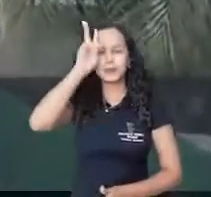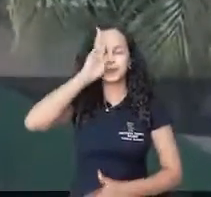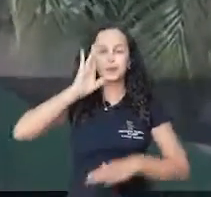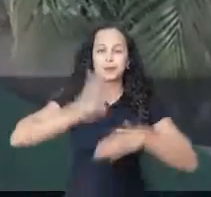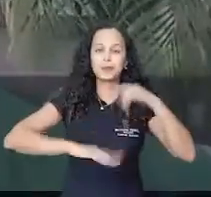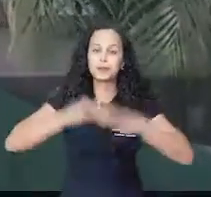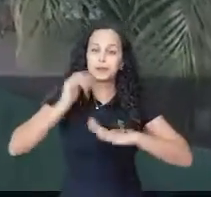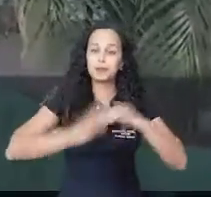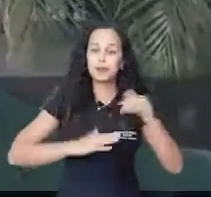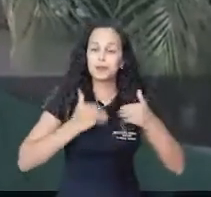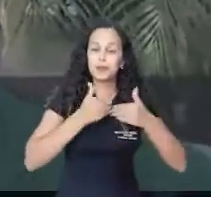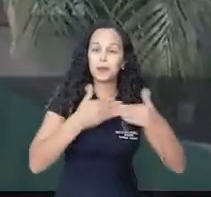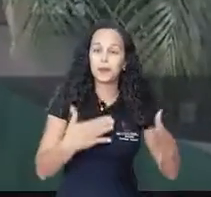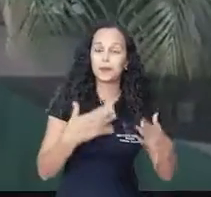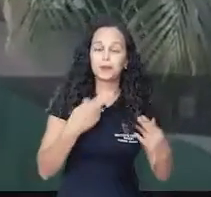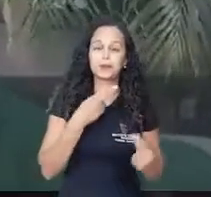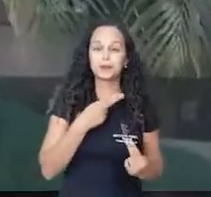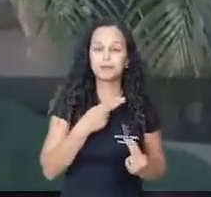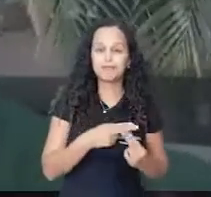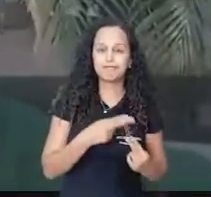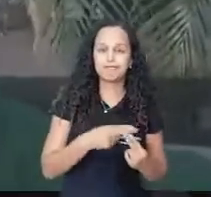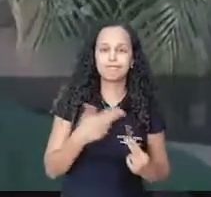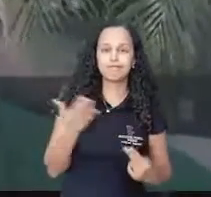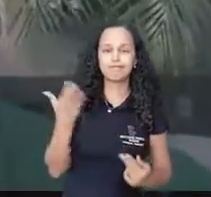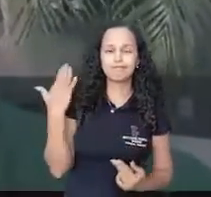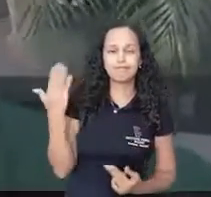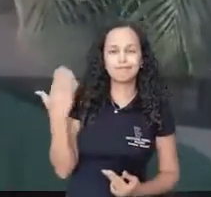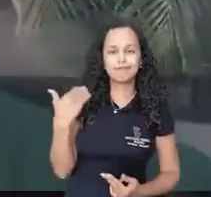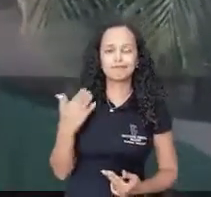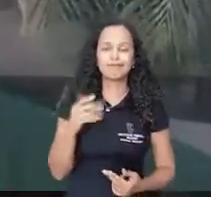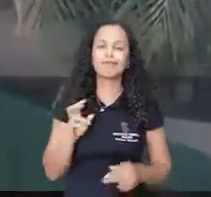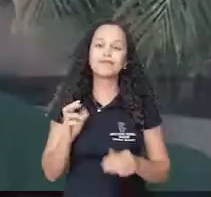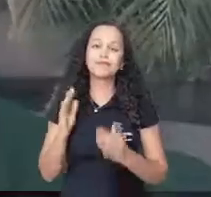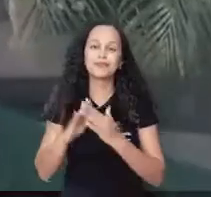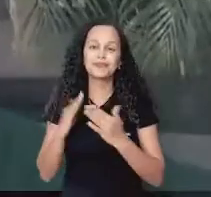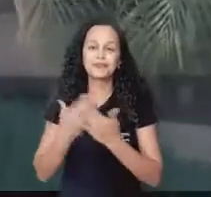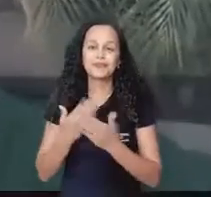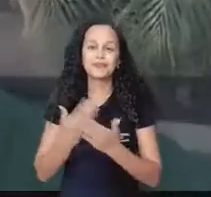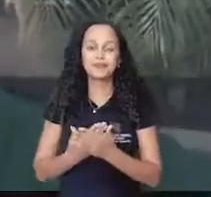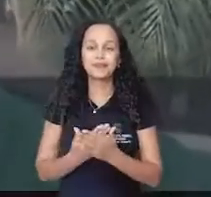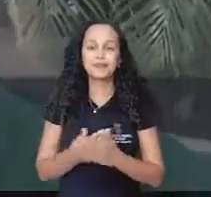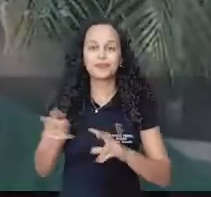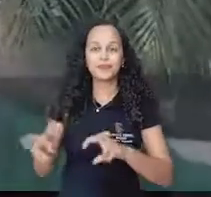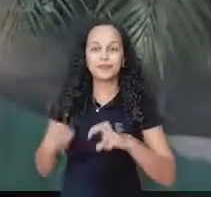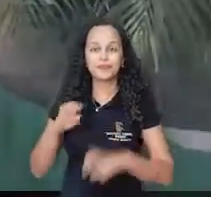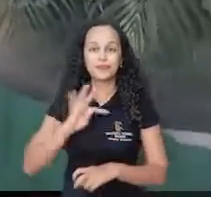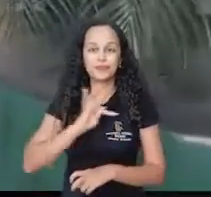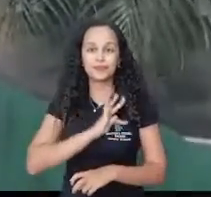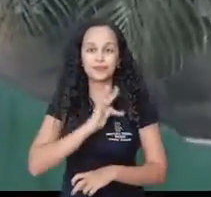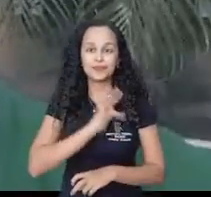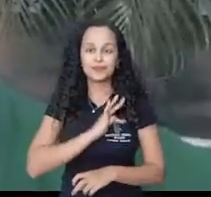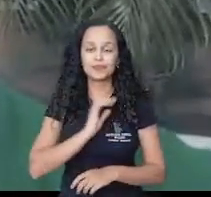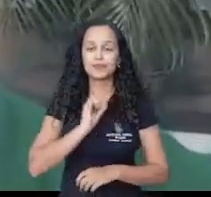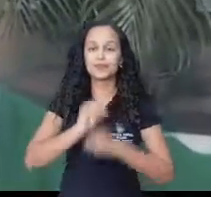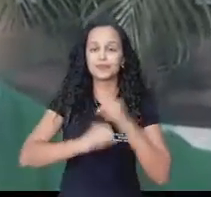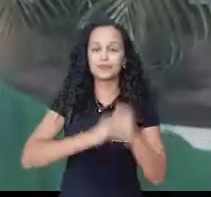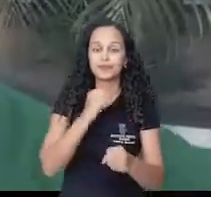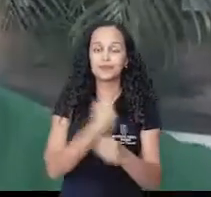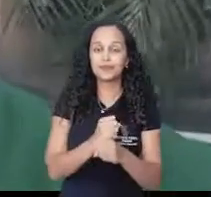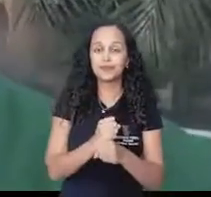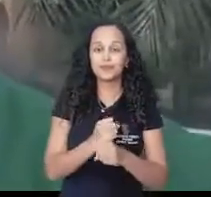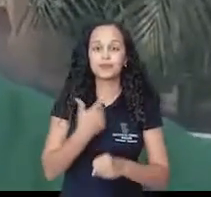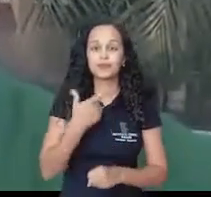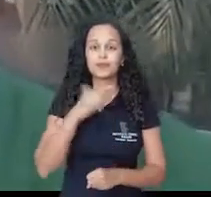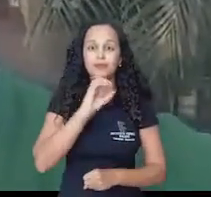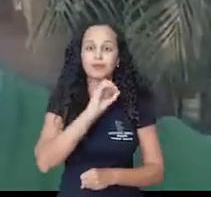Minha história profissional, sem dúvida alguma, se inicia na Escola Agrotécnica Federal Antônio José Teixeira, no ano 2000, com o curso